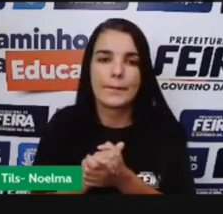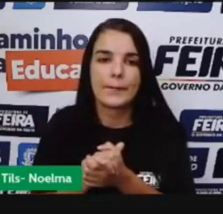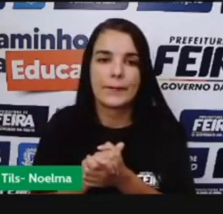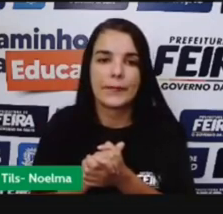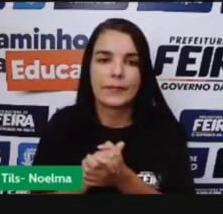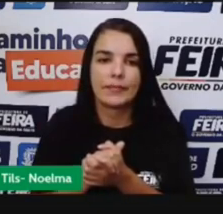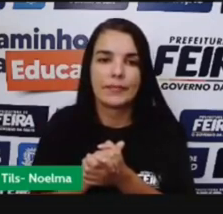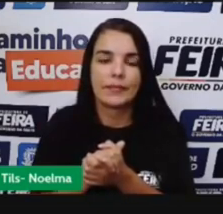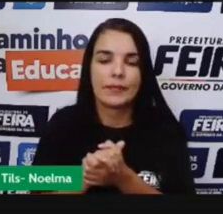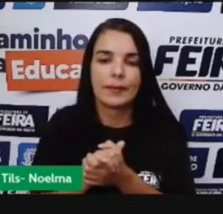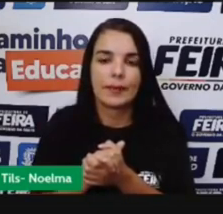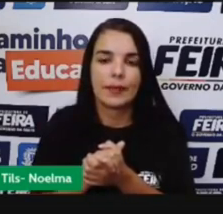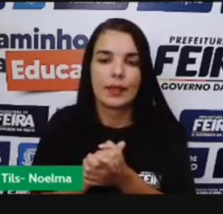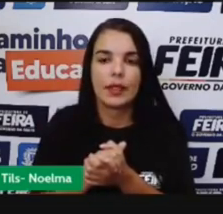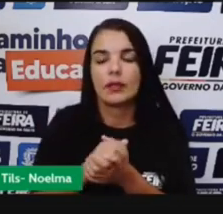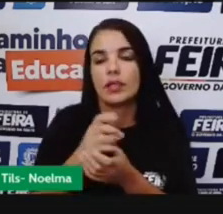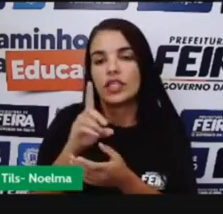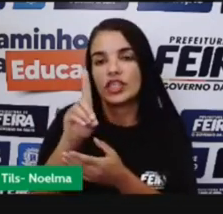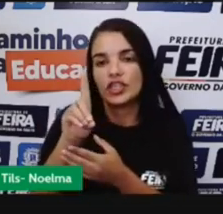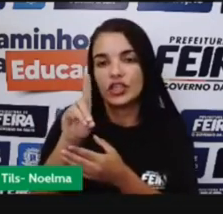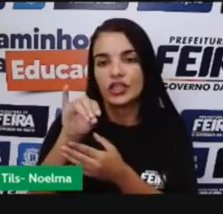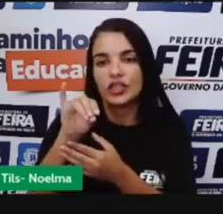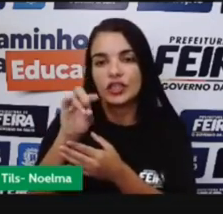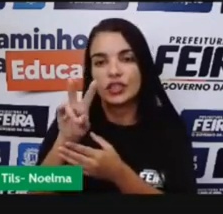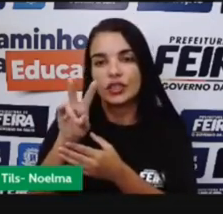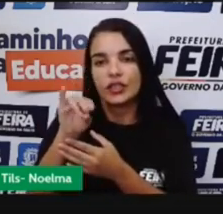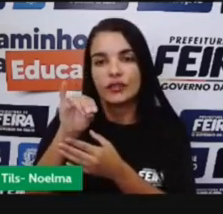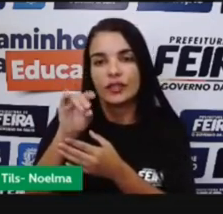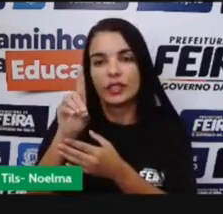Aqui nós temos o dividendo.